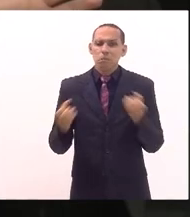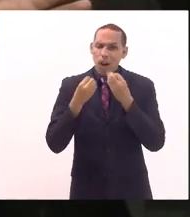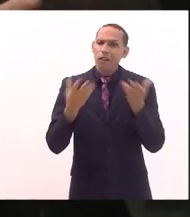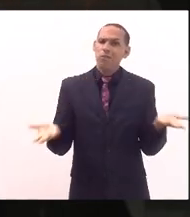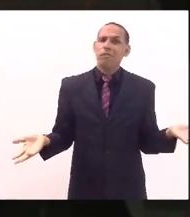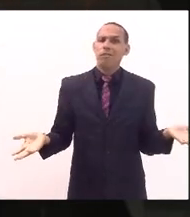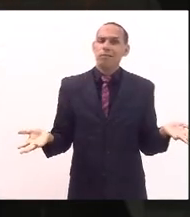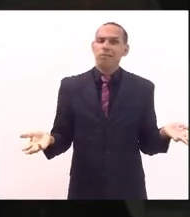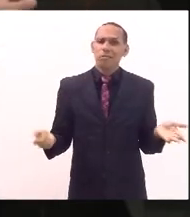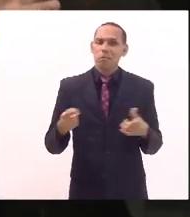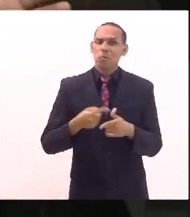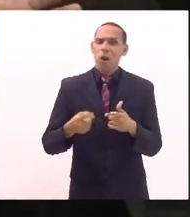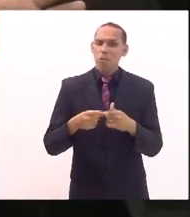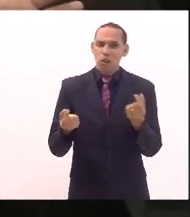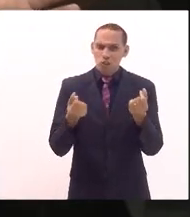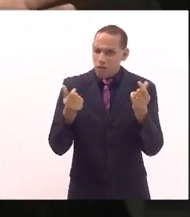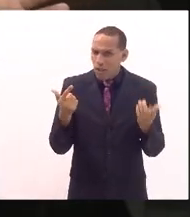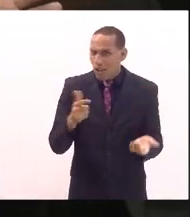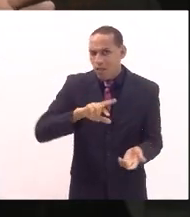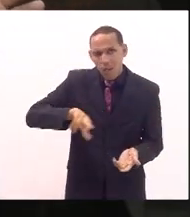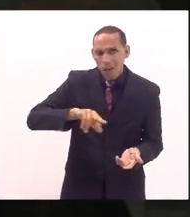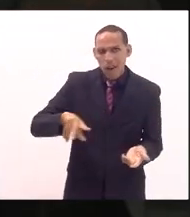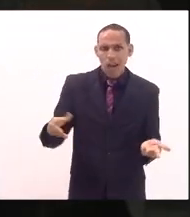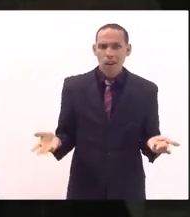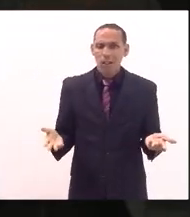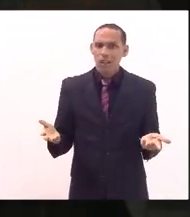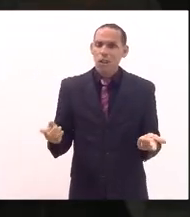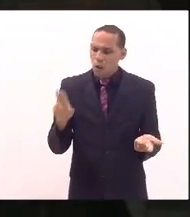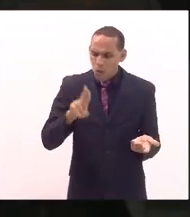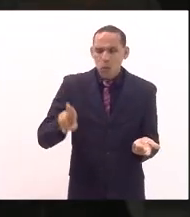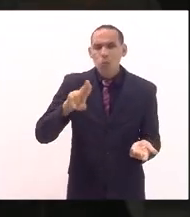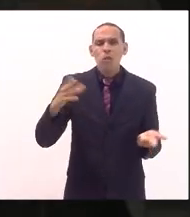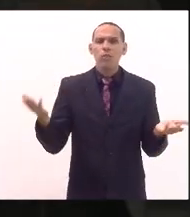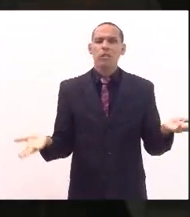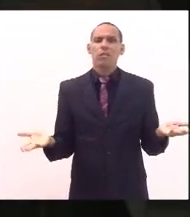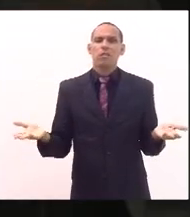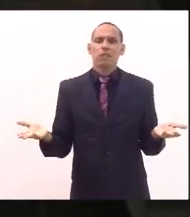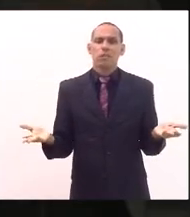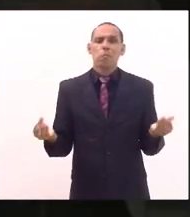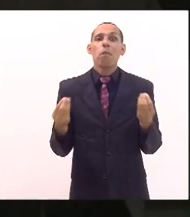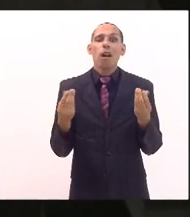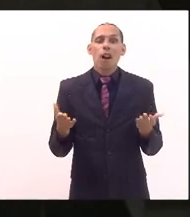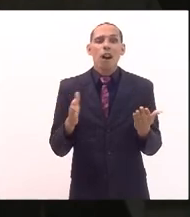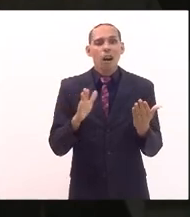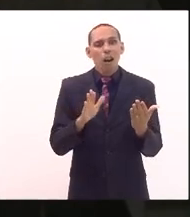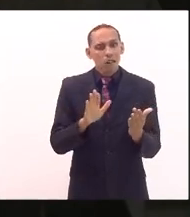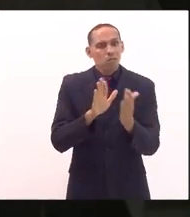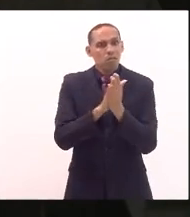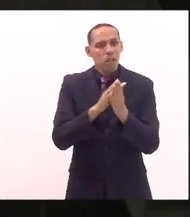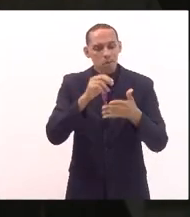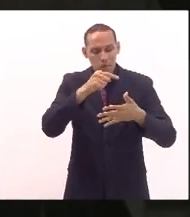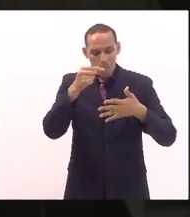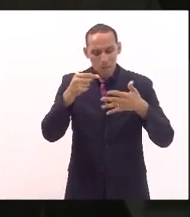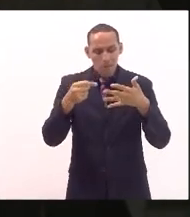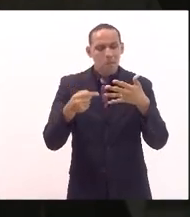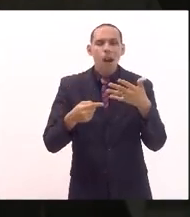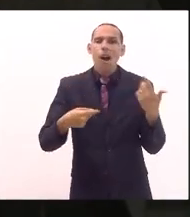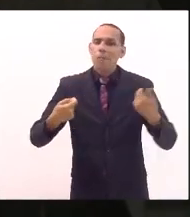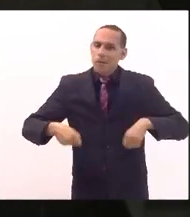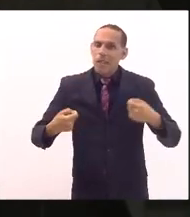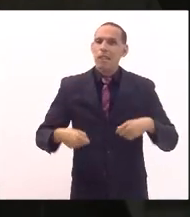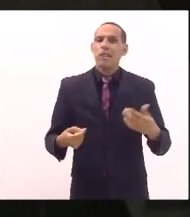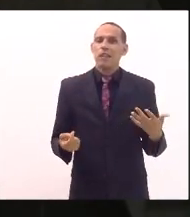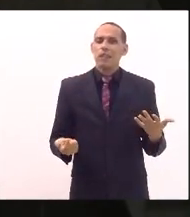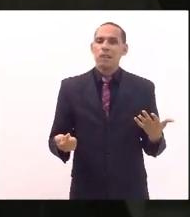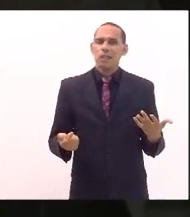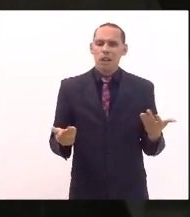notícia se não há problema de dinheiro vamos usar o dinheiro para enfrentar as demandas que estão colocadas